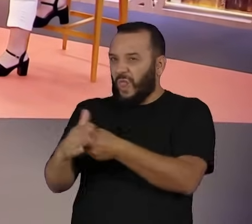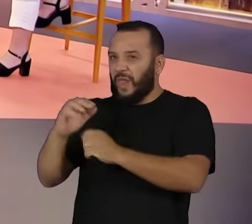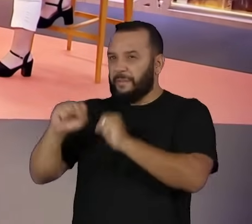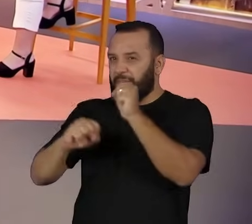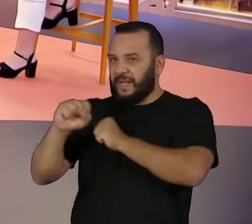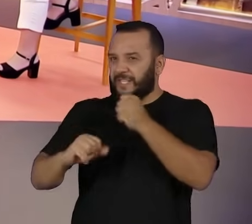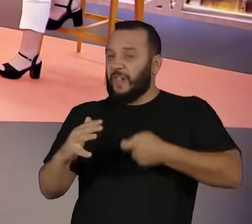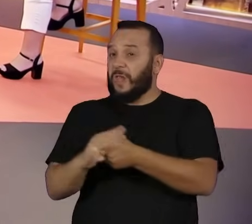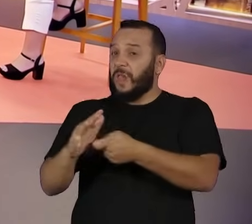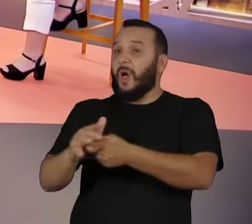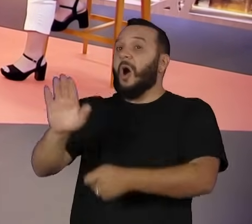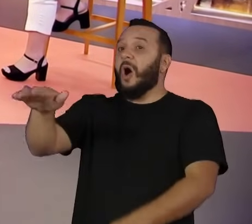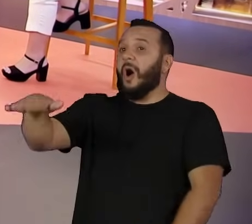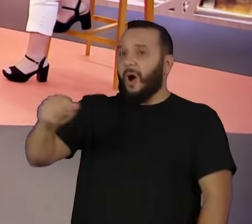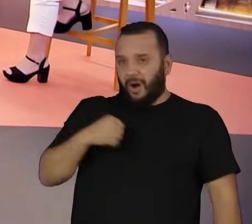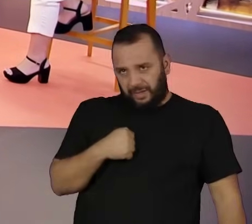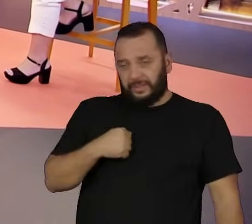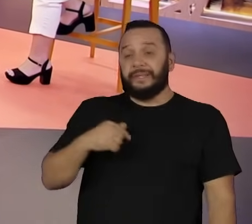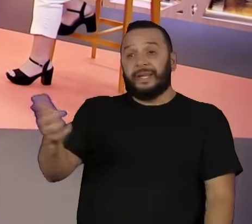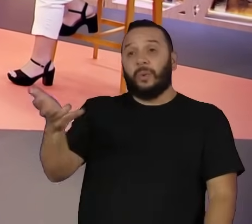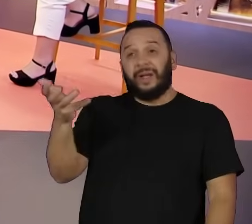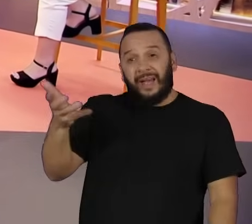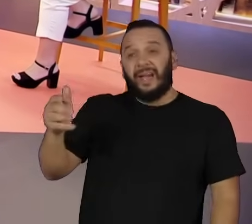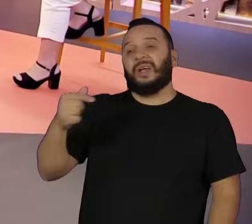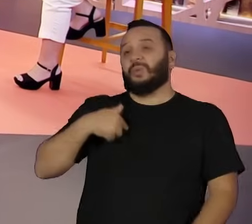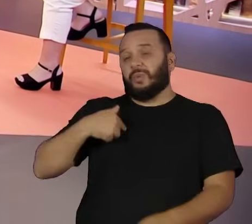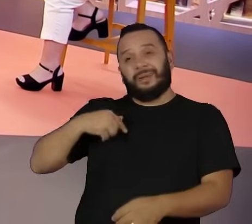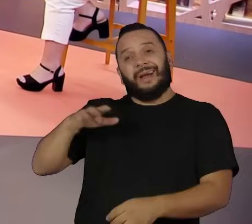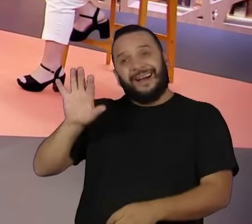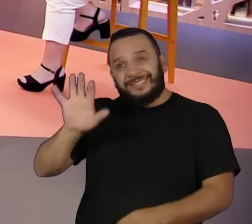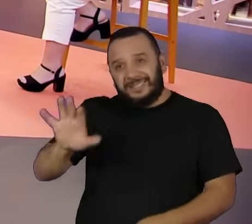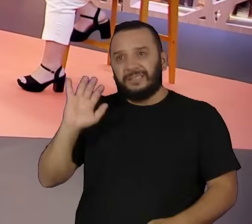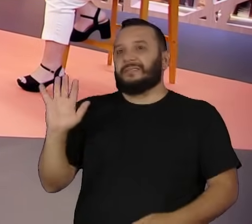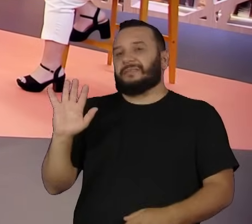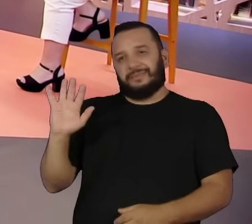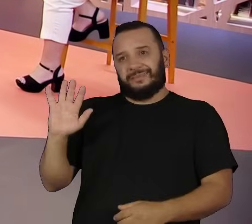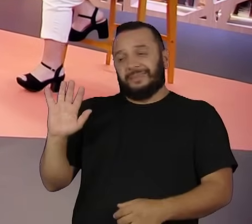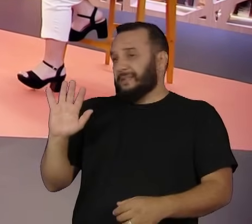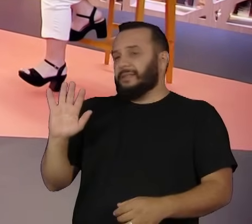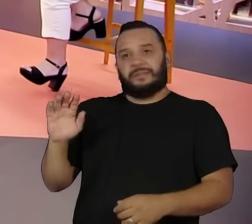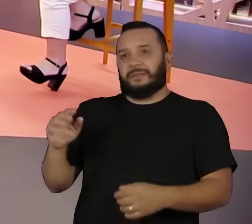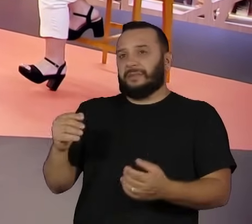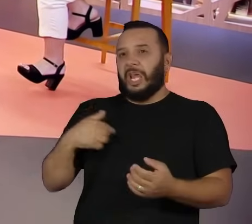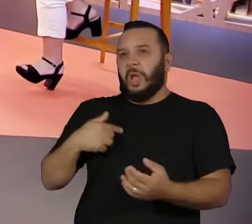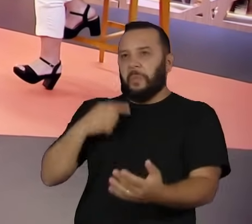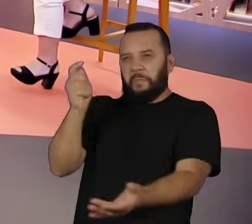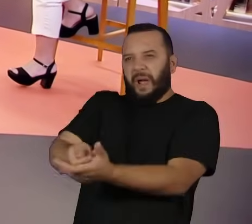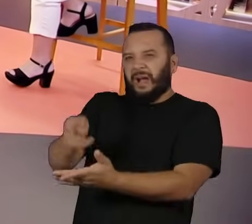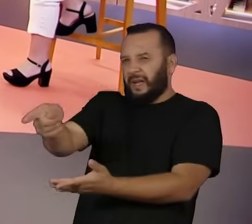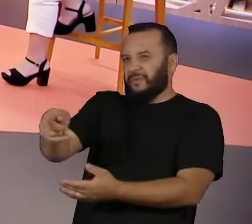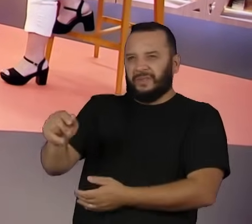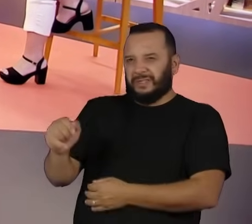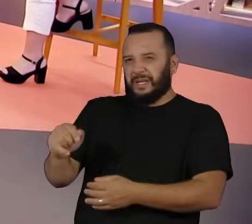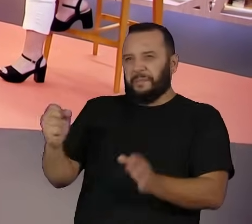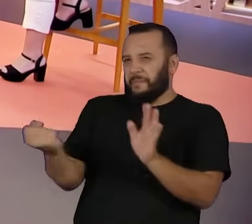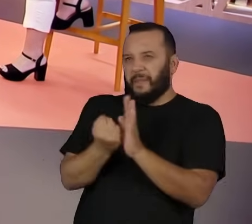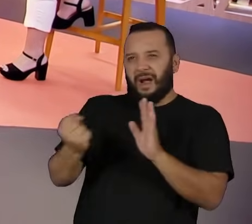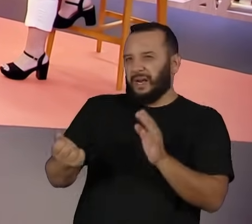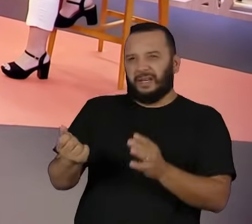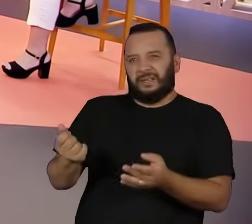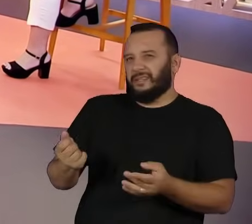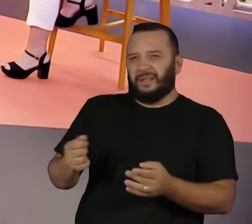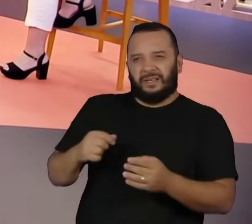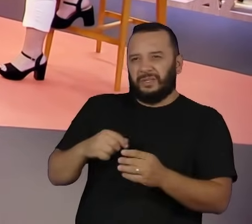as marcas e diz: o que o consumidor quer a partir de agora é isso. E a gente não vai destinar o nosso dinheiro para marcas que não são mais ecologicamente